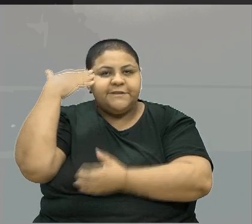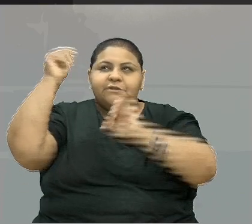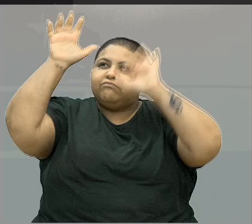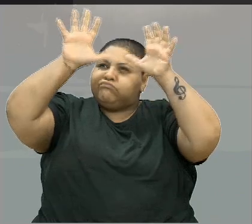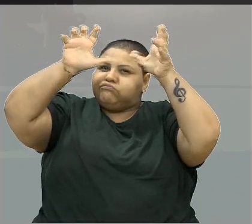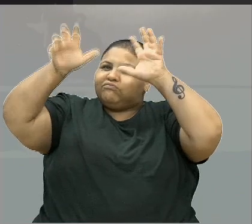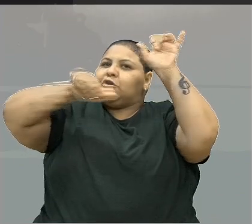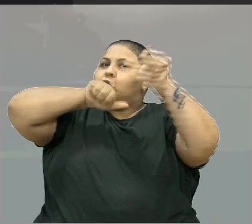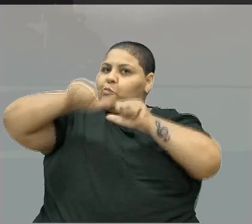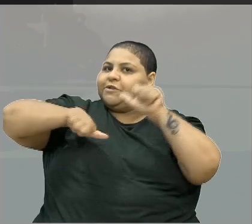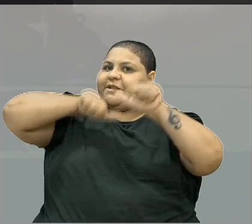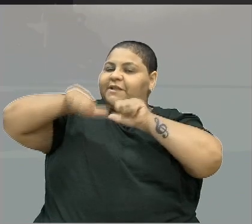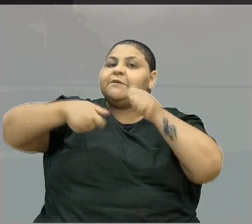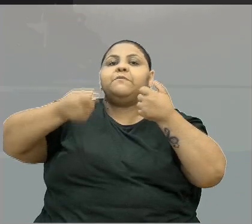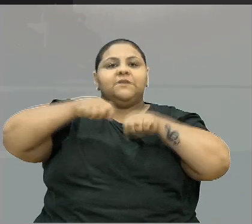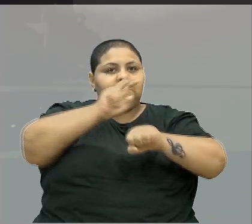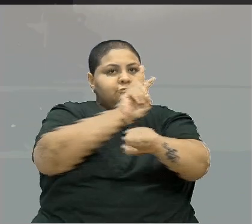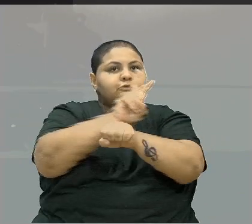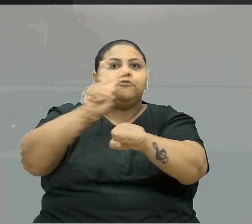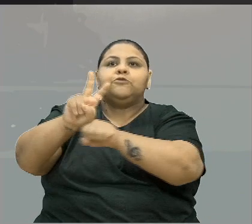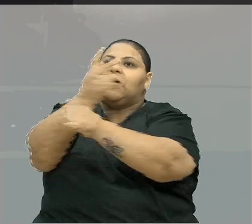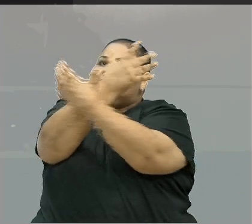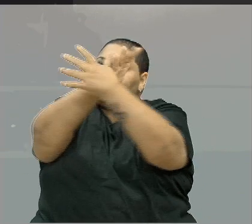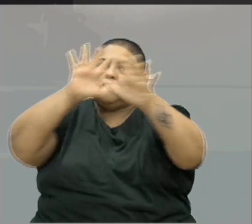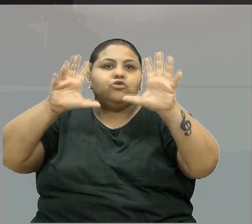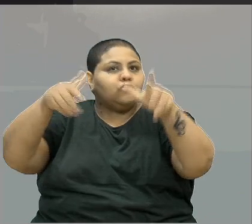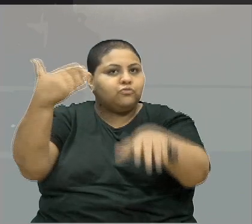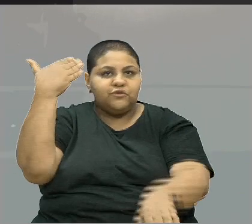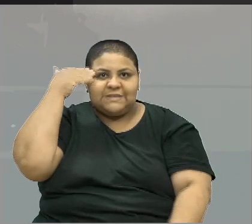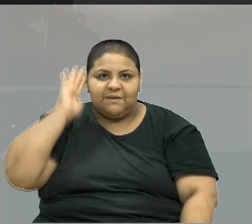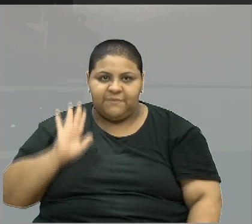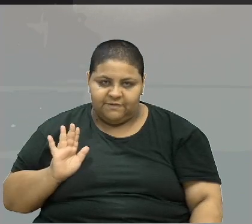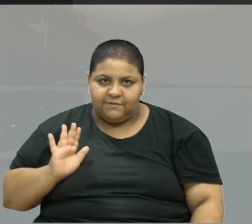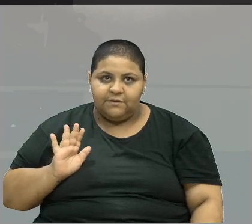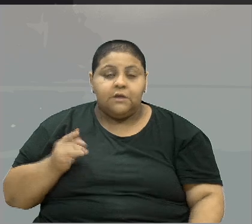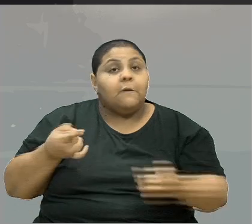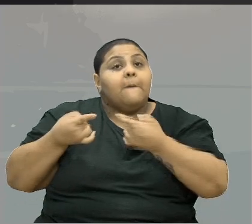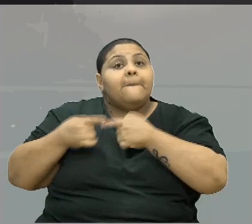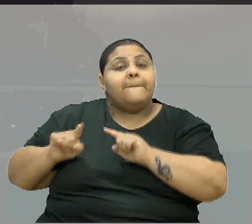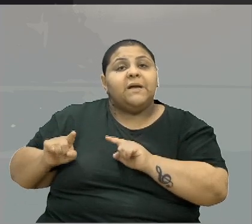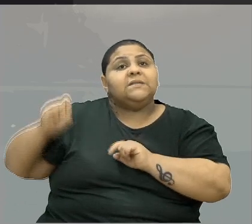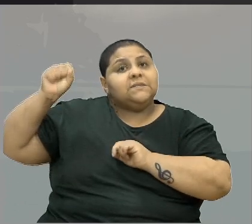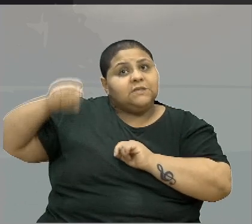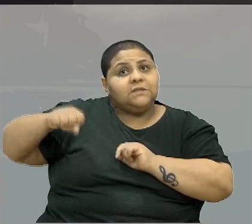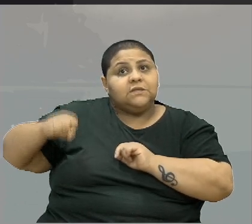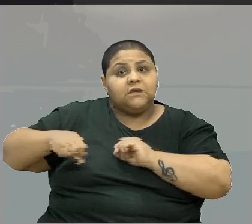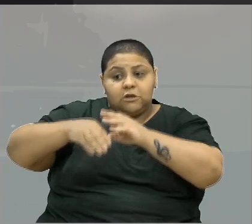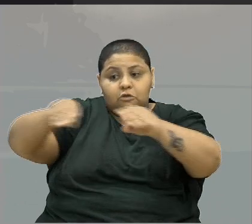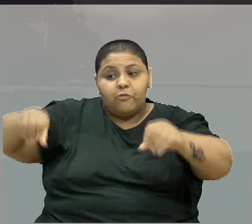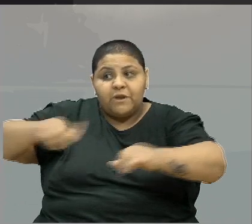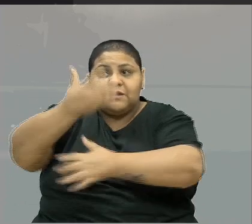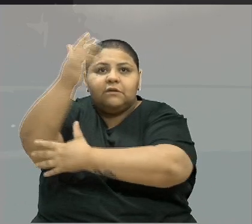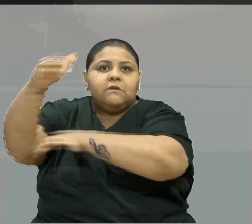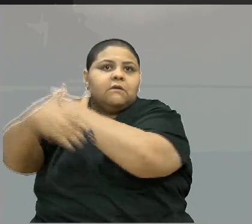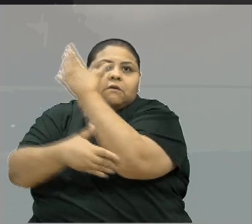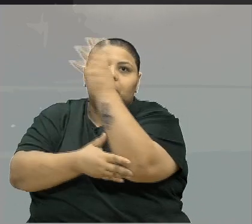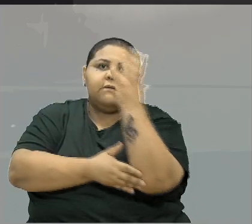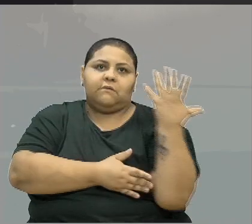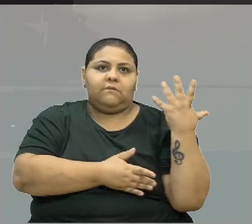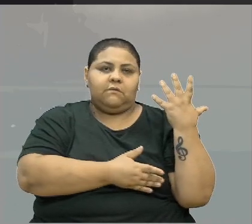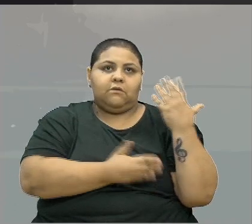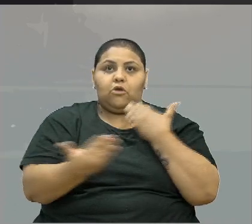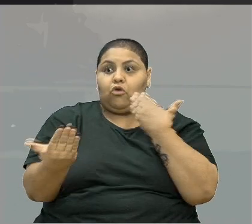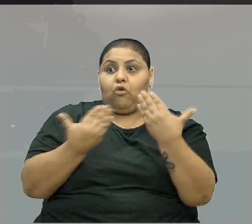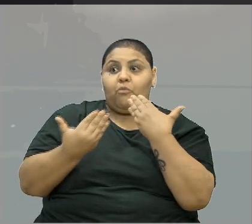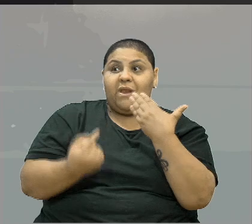mudando e que nós precisamos preservar o meio ambiente. Todo mundo sabe disso. Mas então sim, plantem árvores, muito mais do que aquelas que